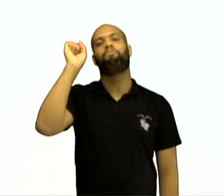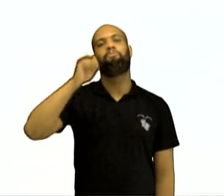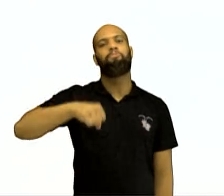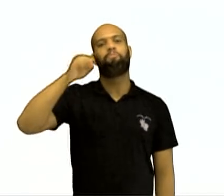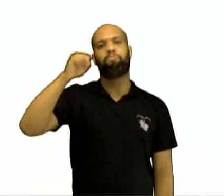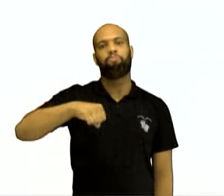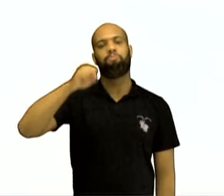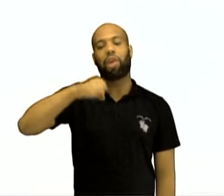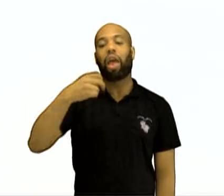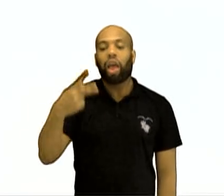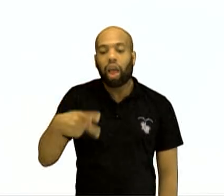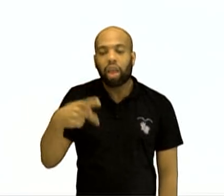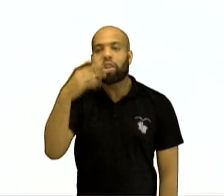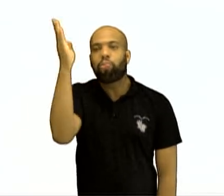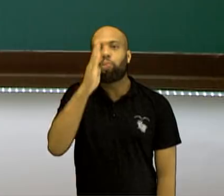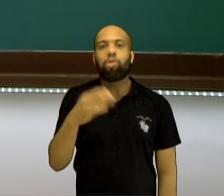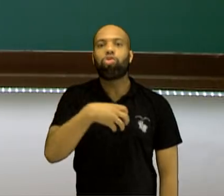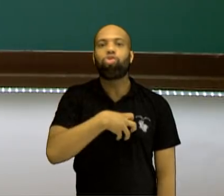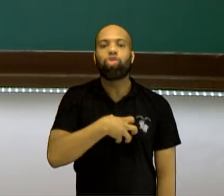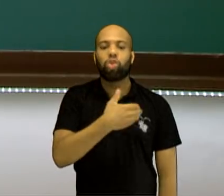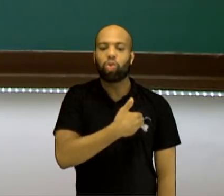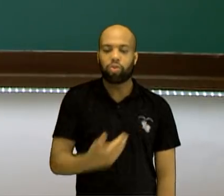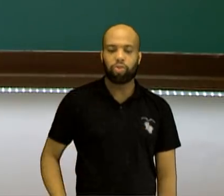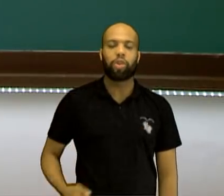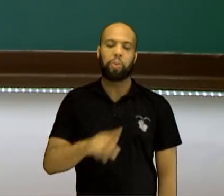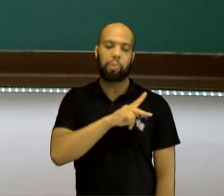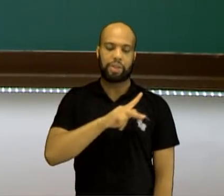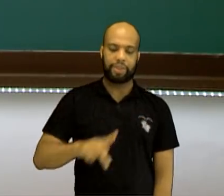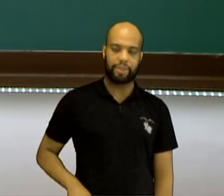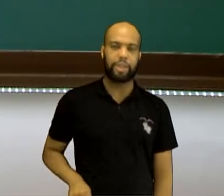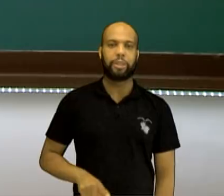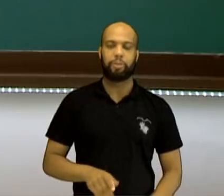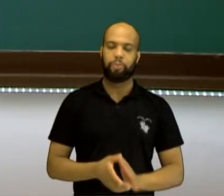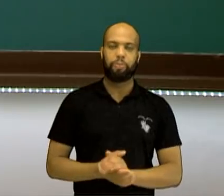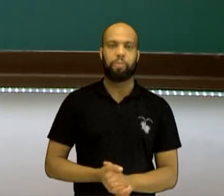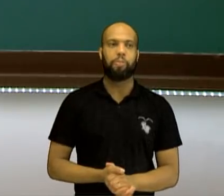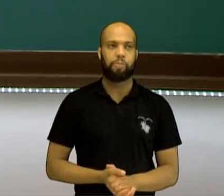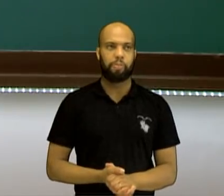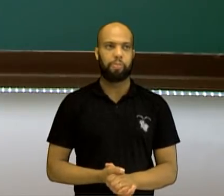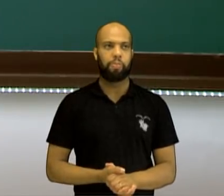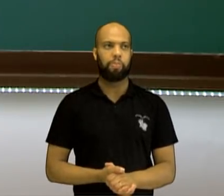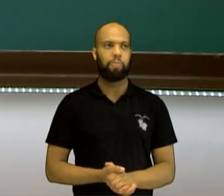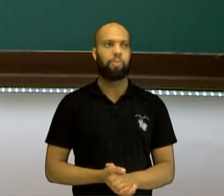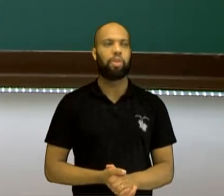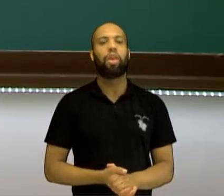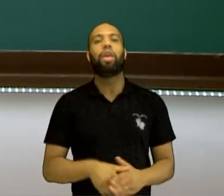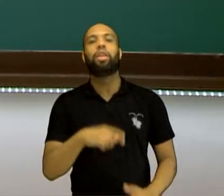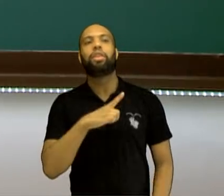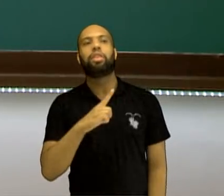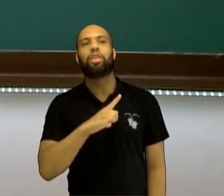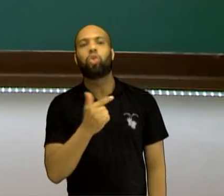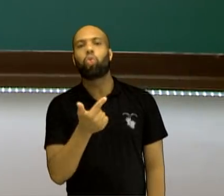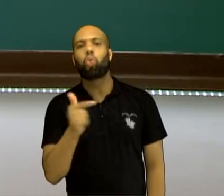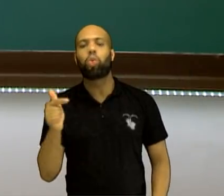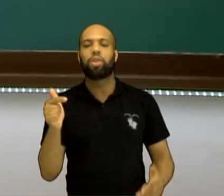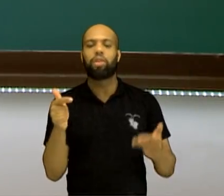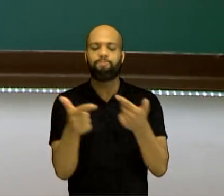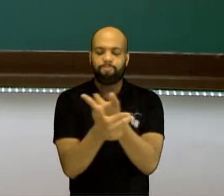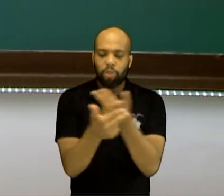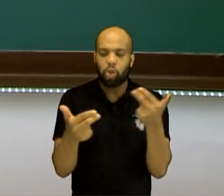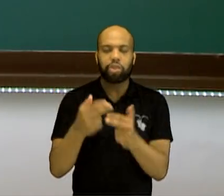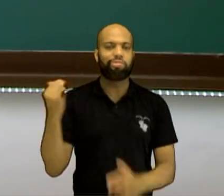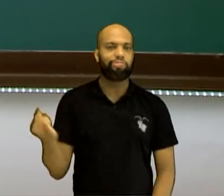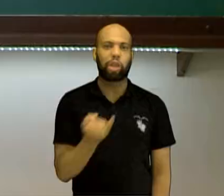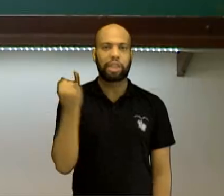sistema presidencialista. Então, vamos lá. Outra questão